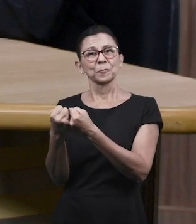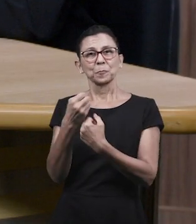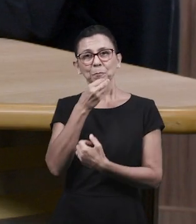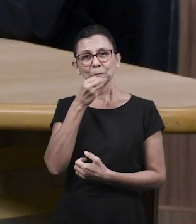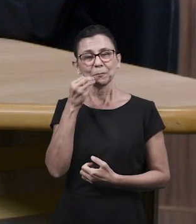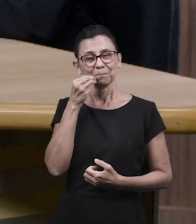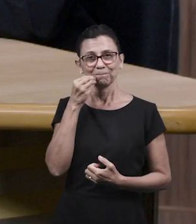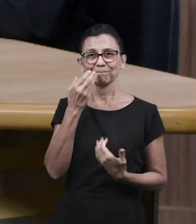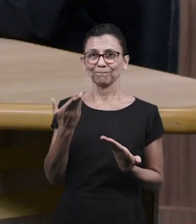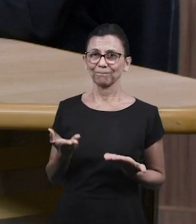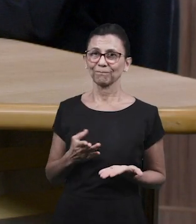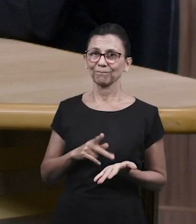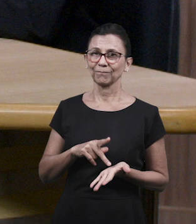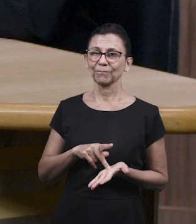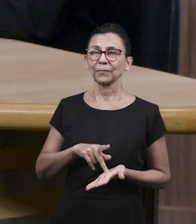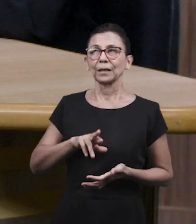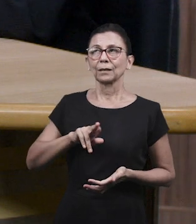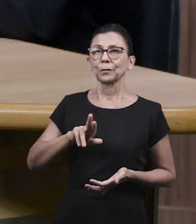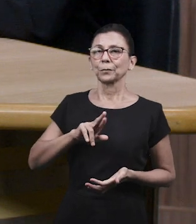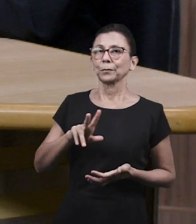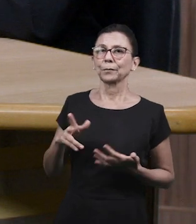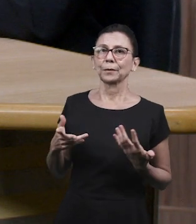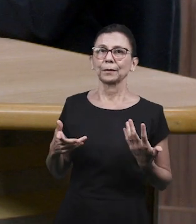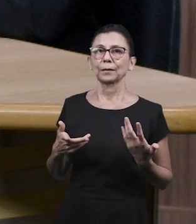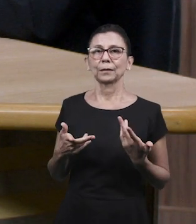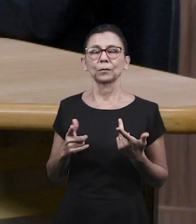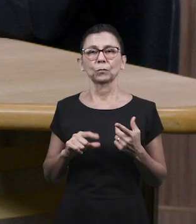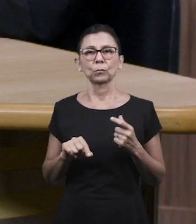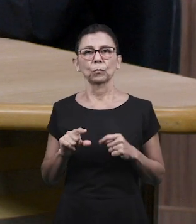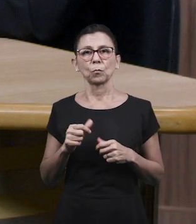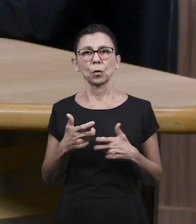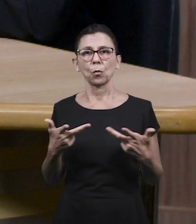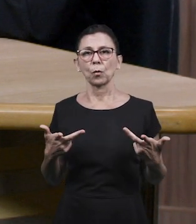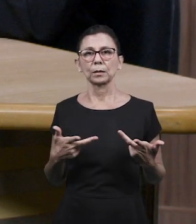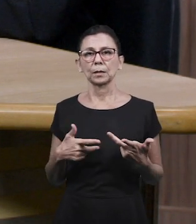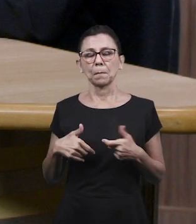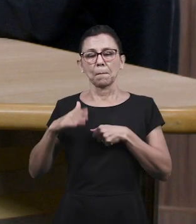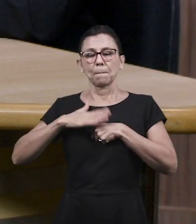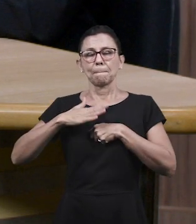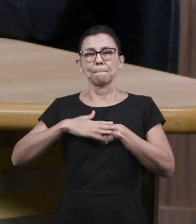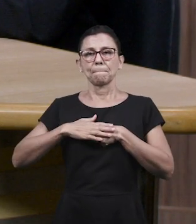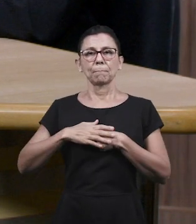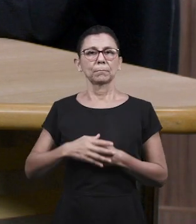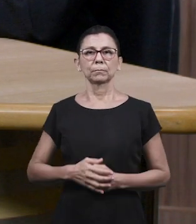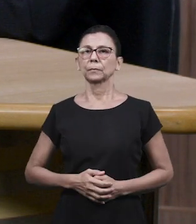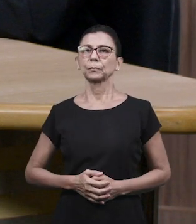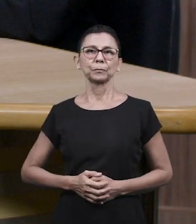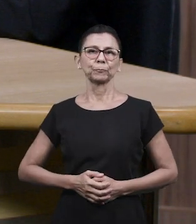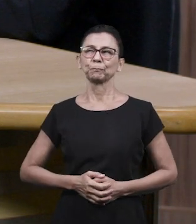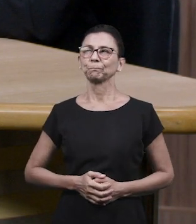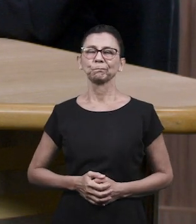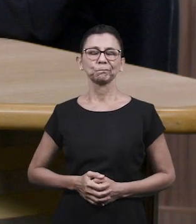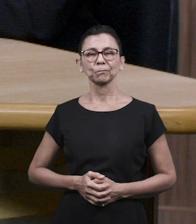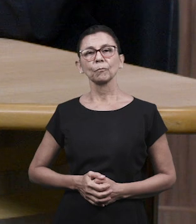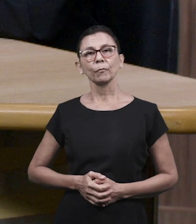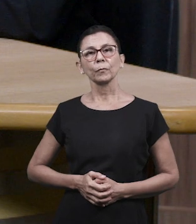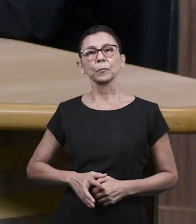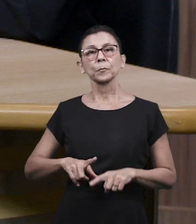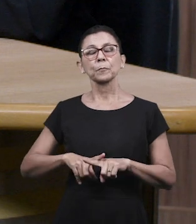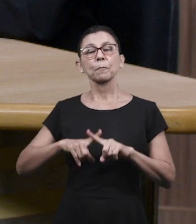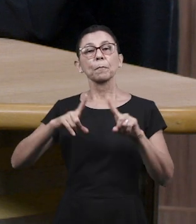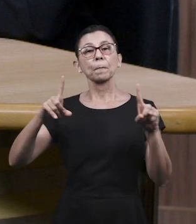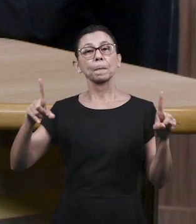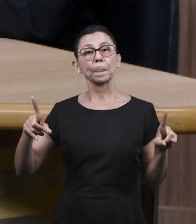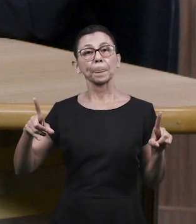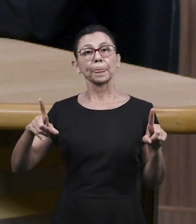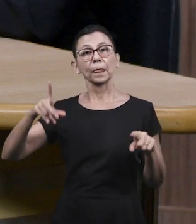aceitar aquele jejum. Não é uma coisa que parte de nós, mas é uma coisa que tem que ter ali